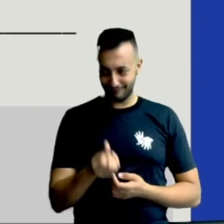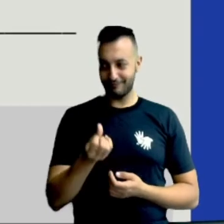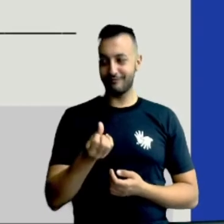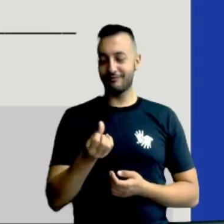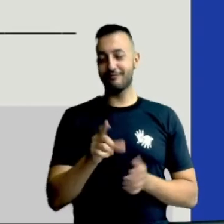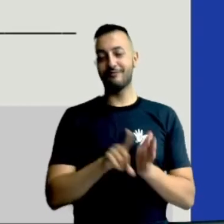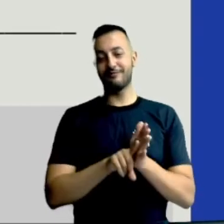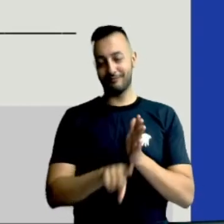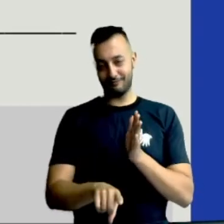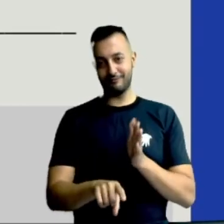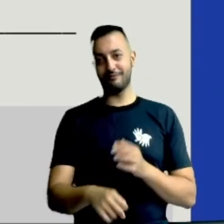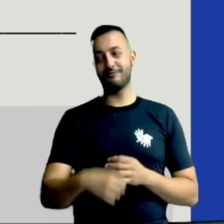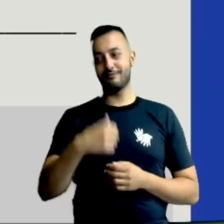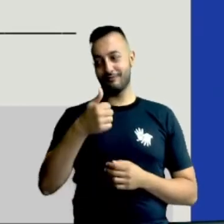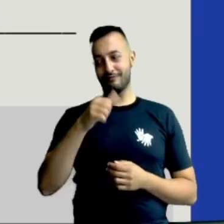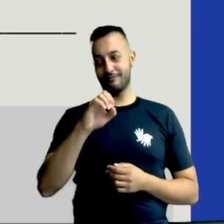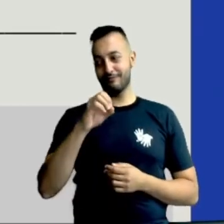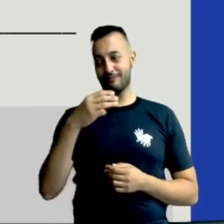136.706 menos